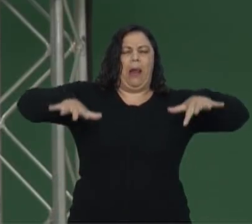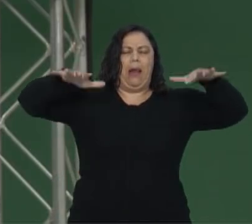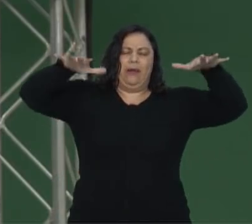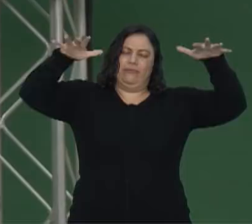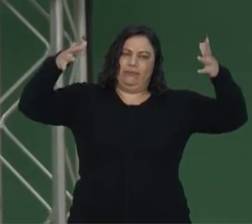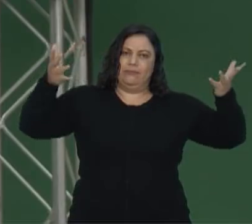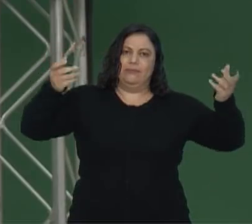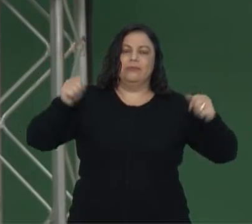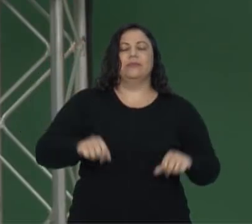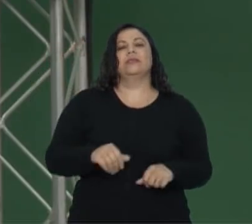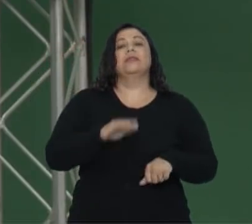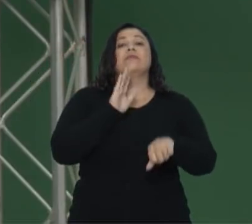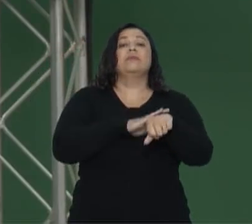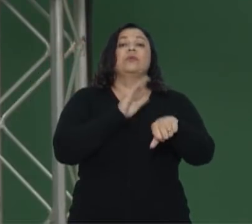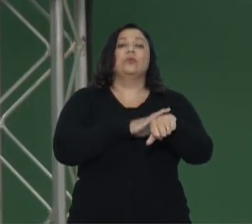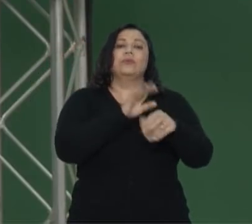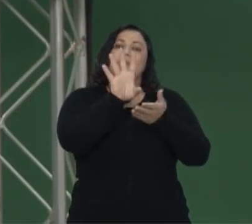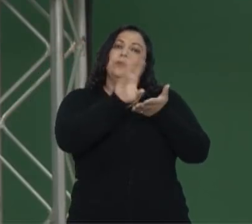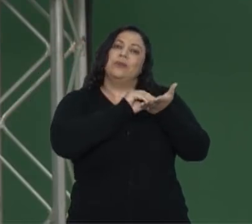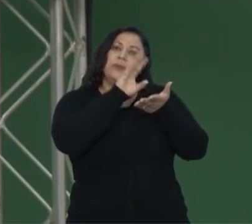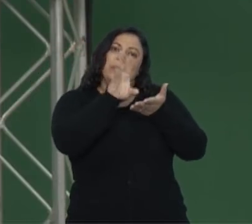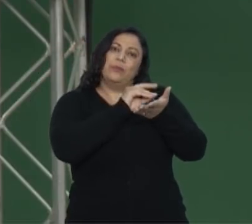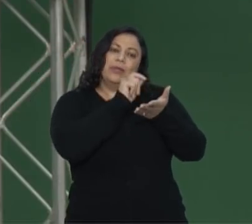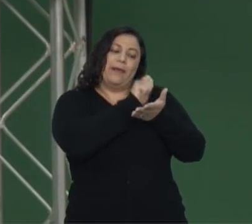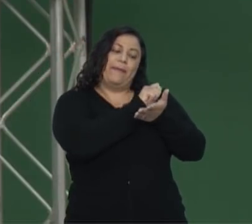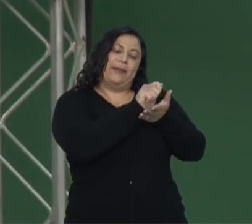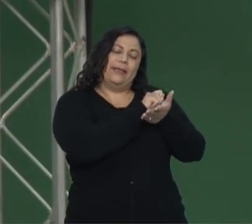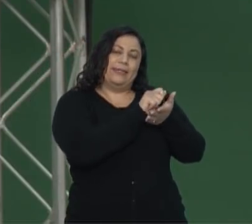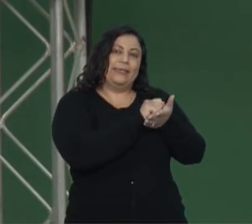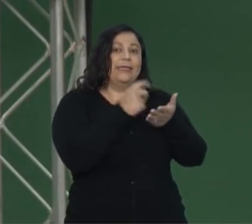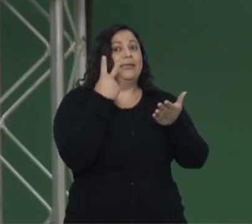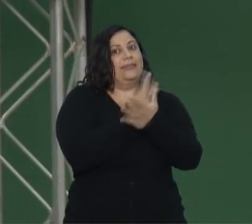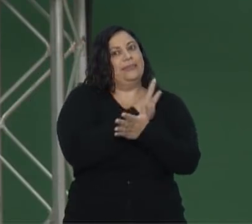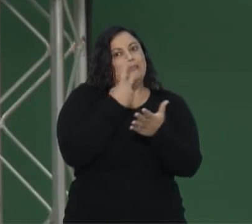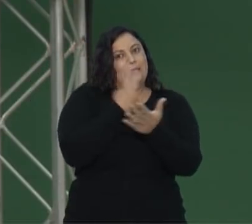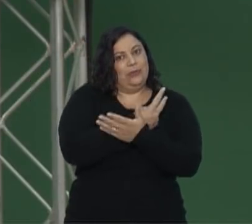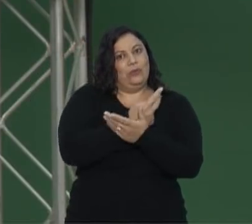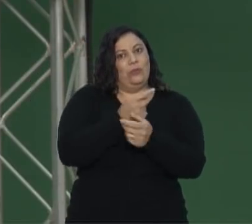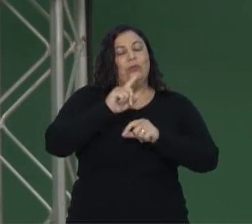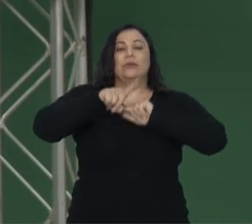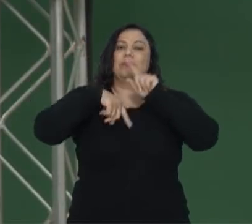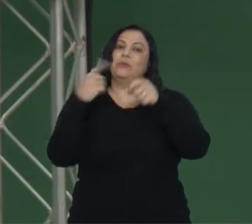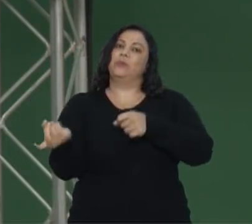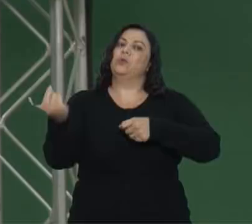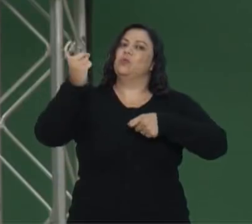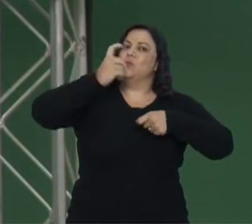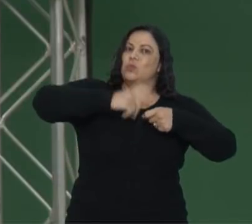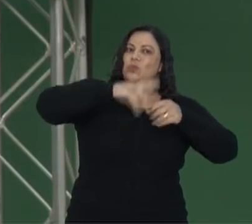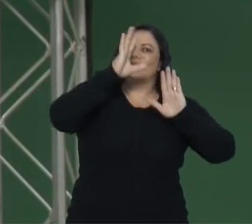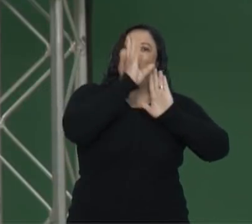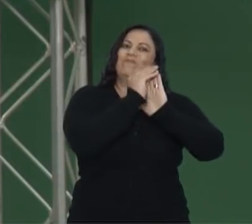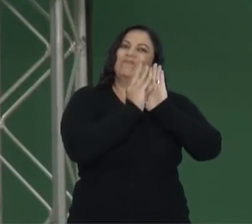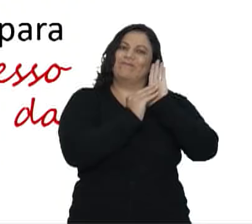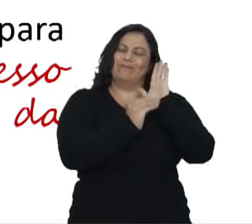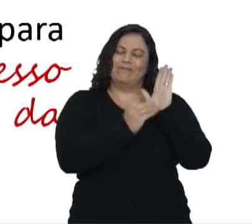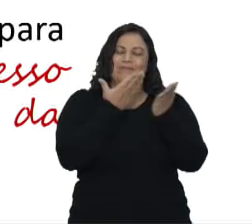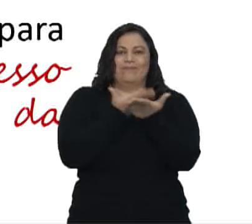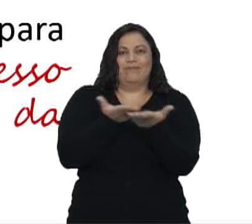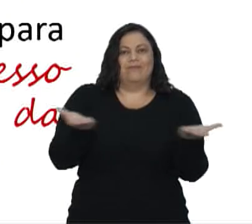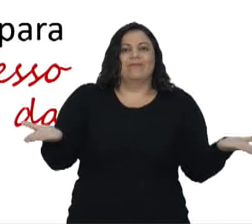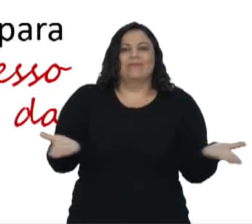Vou dar um tempinho para vocês copiarem, apagar se errou alguma coisa e aí a gente volta com o nosso conteúdo da aula de hoje.